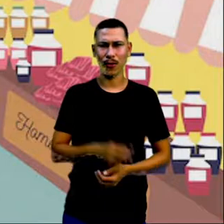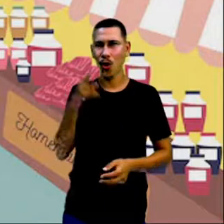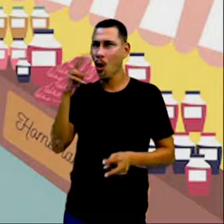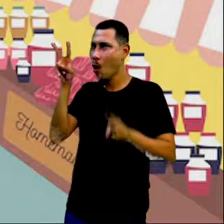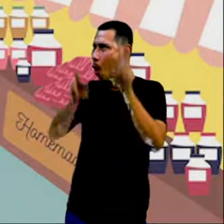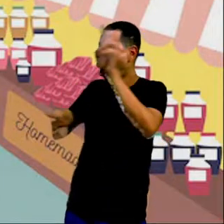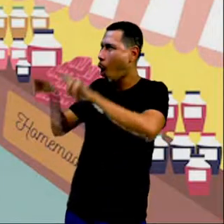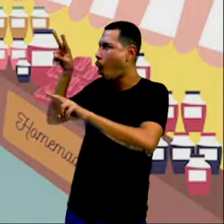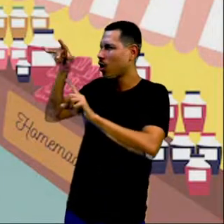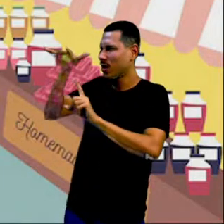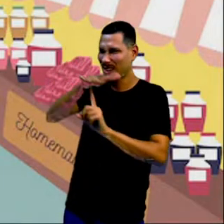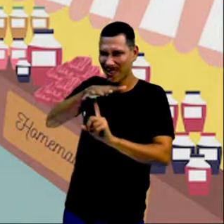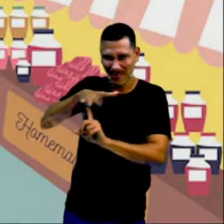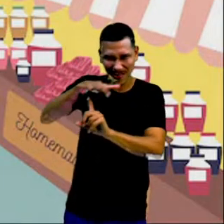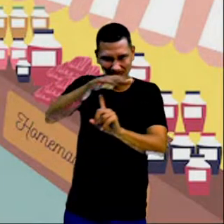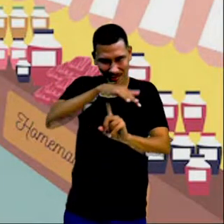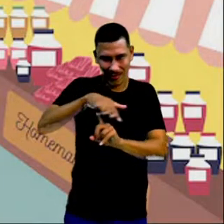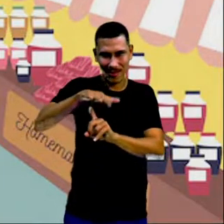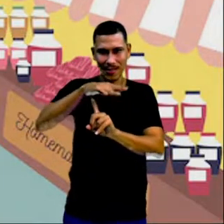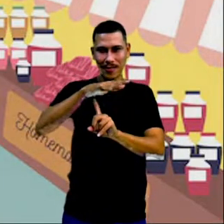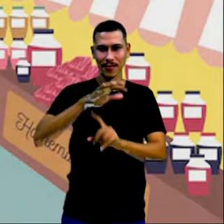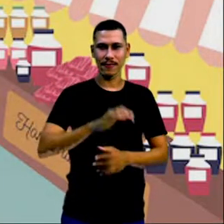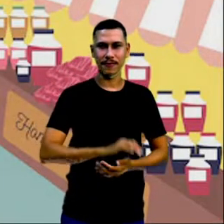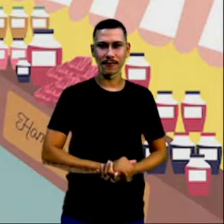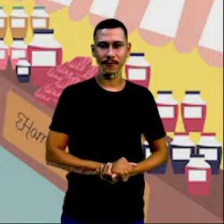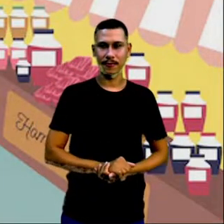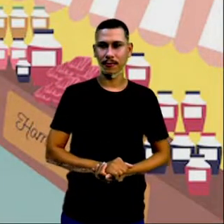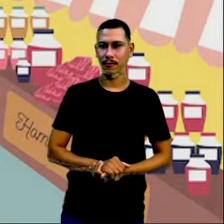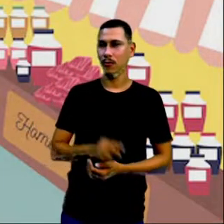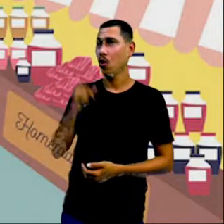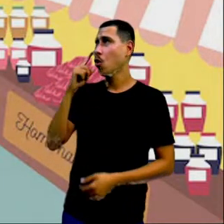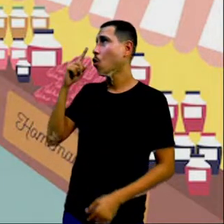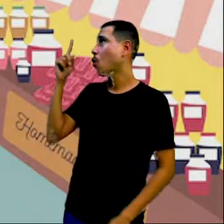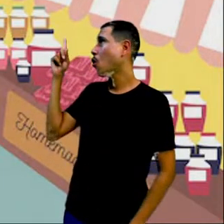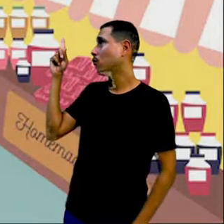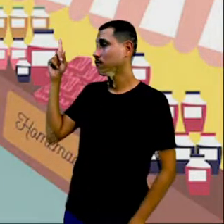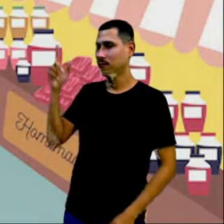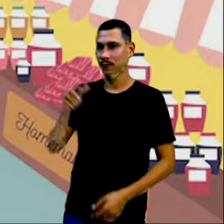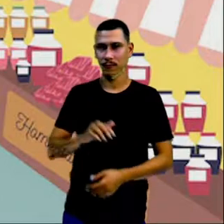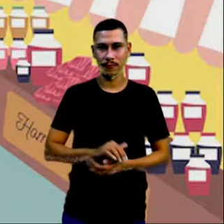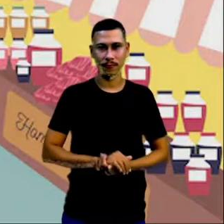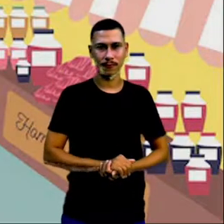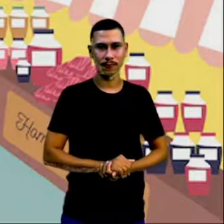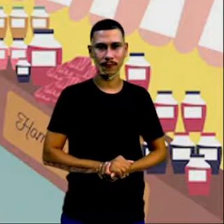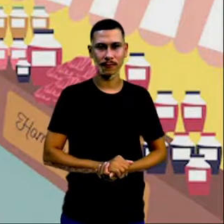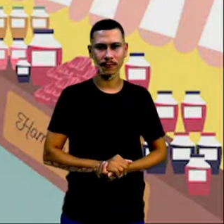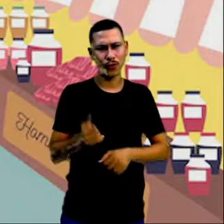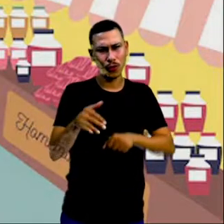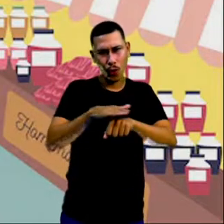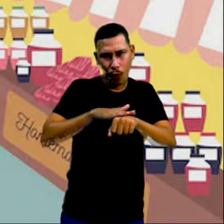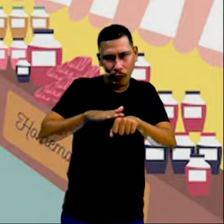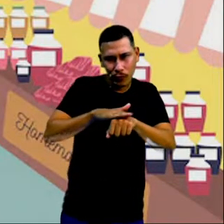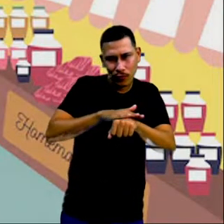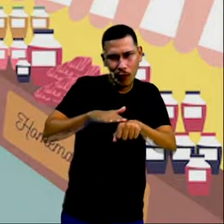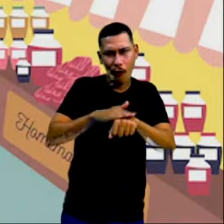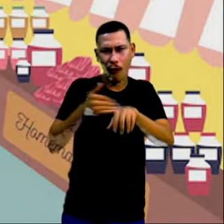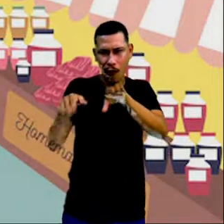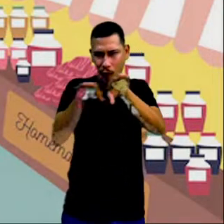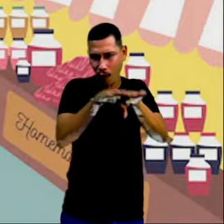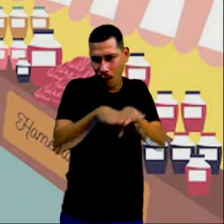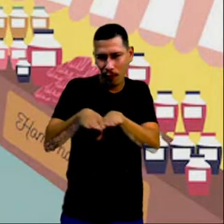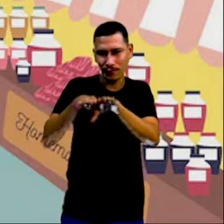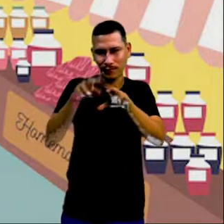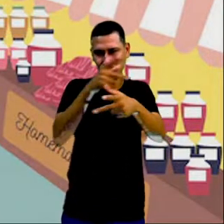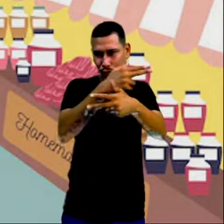feira livre. Pois é, aqui no meio da feira nós vamos falar um monte sobre a igualdade, que é uma coisa tão